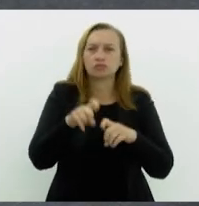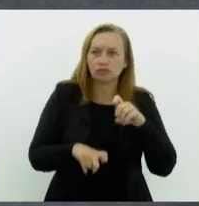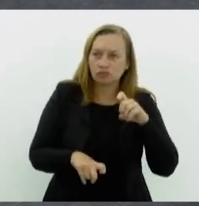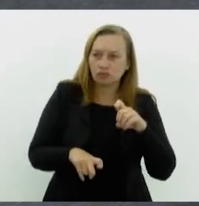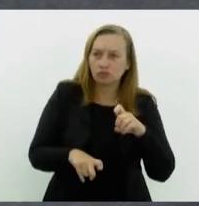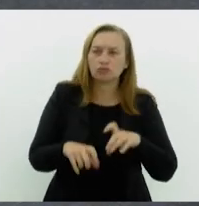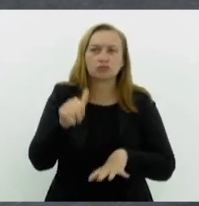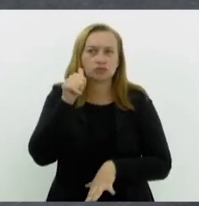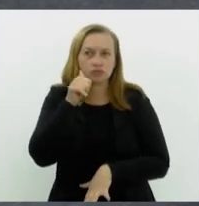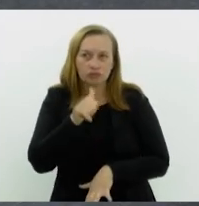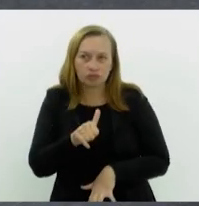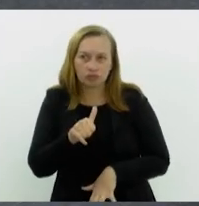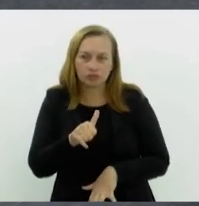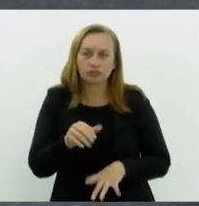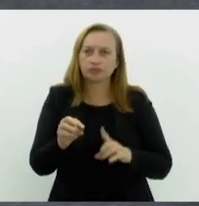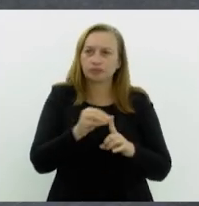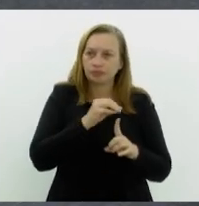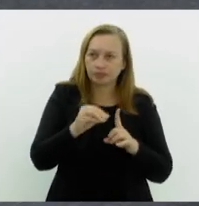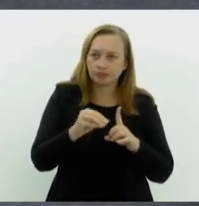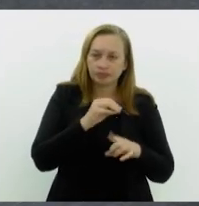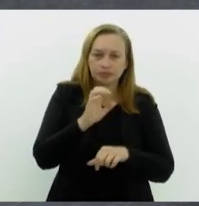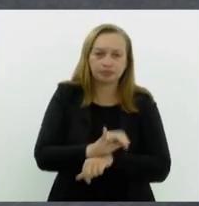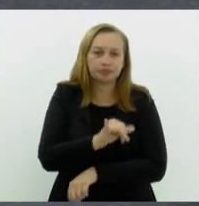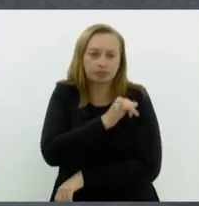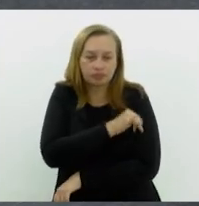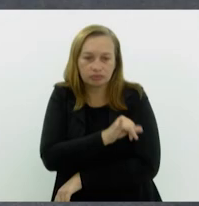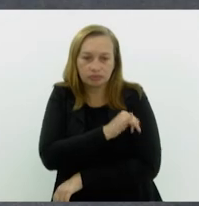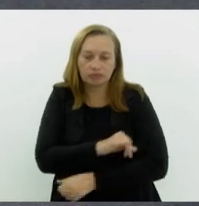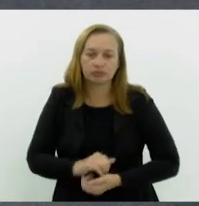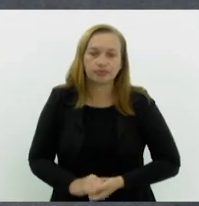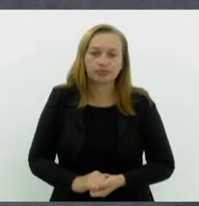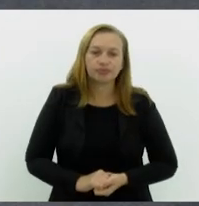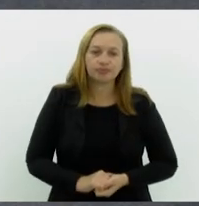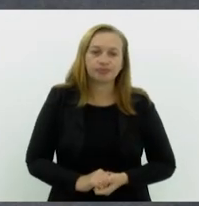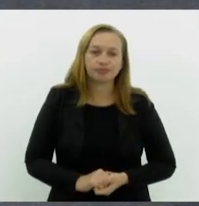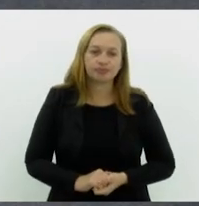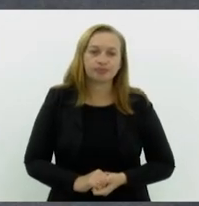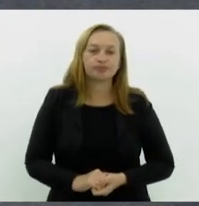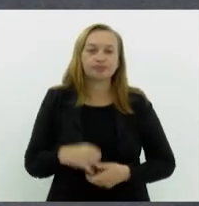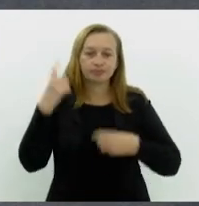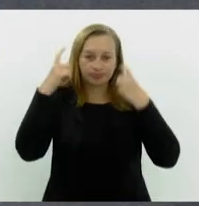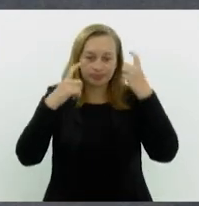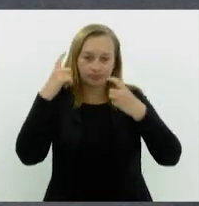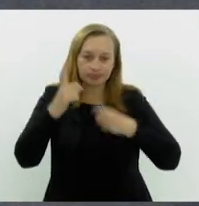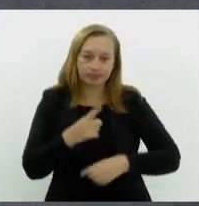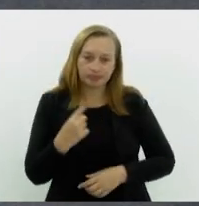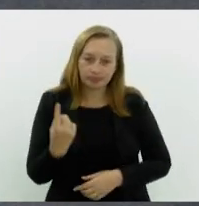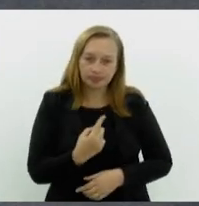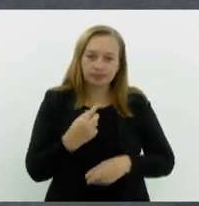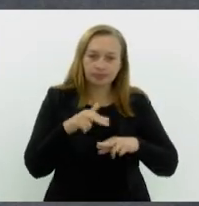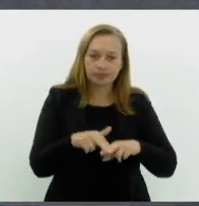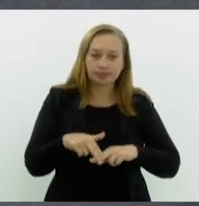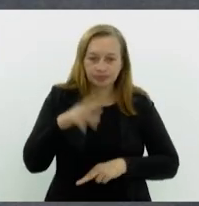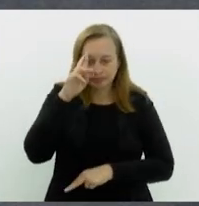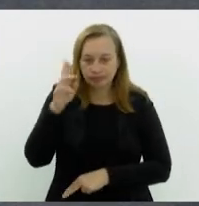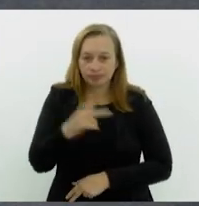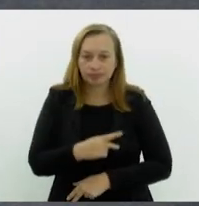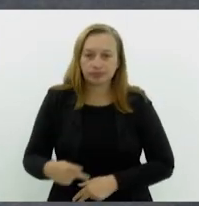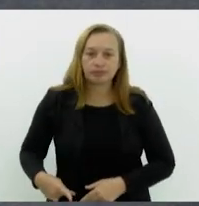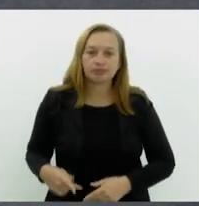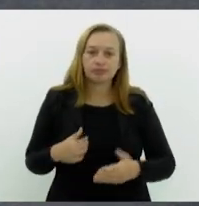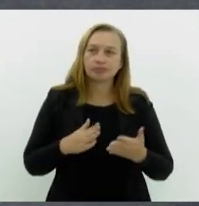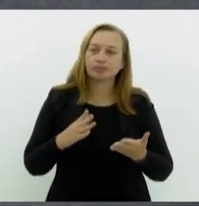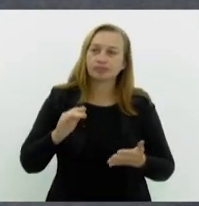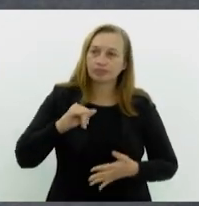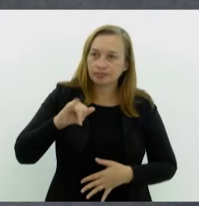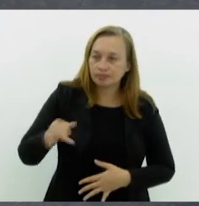de mulheres e vulneráveis no estado do Rio de Janeiro, e isso tem muito nos preocupado. É por isso, senhora presidenta, que eu aproveito